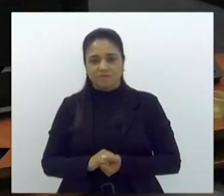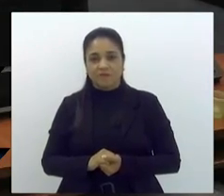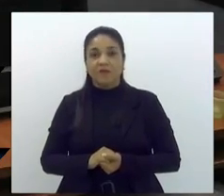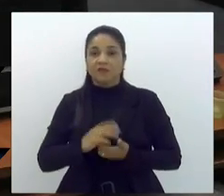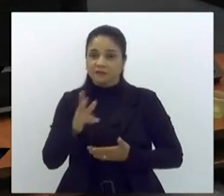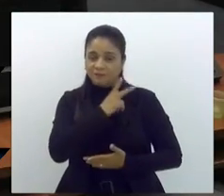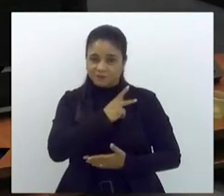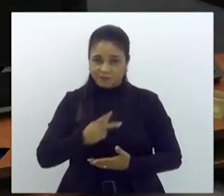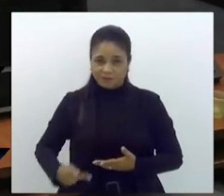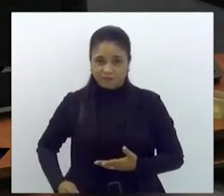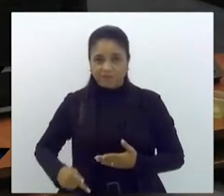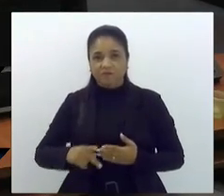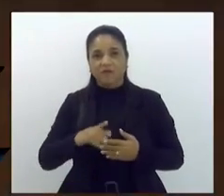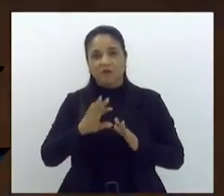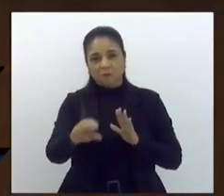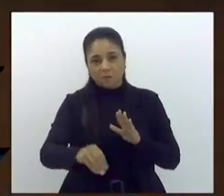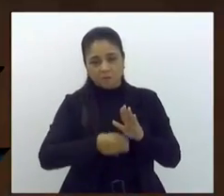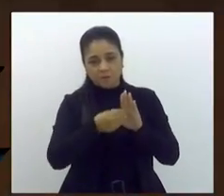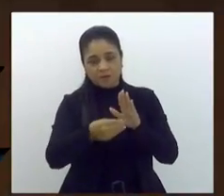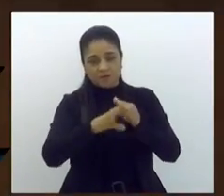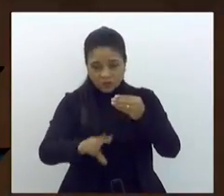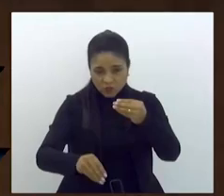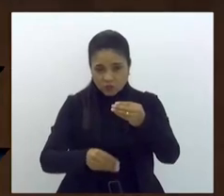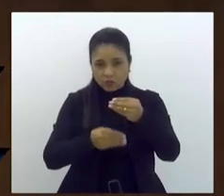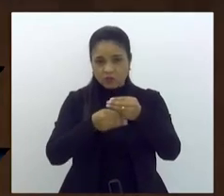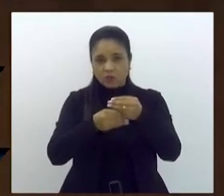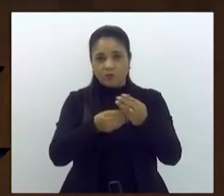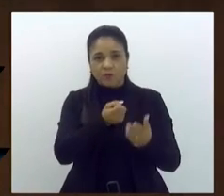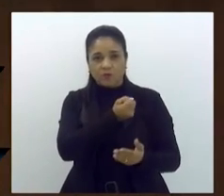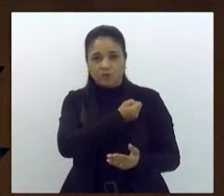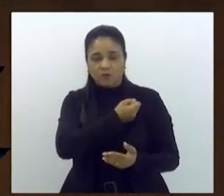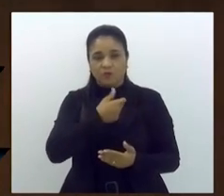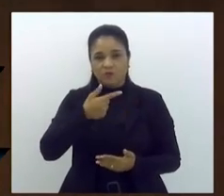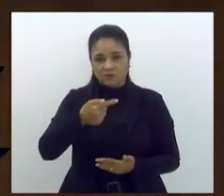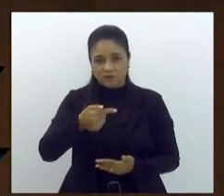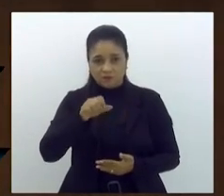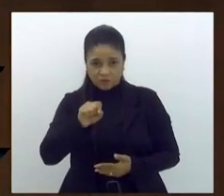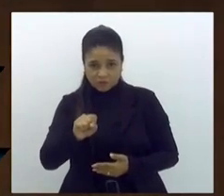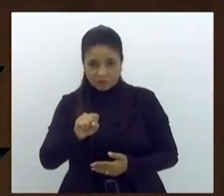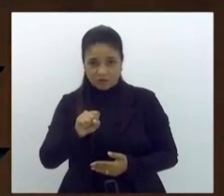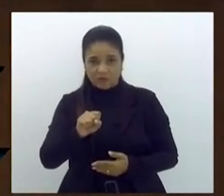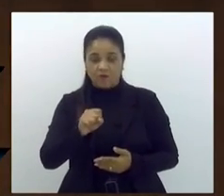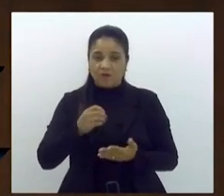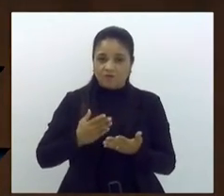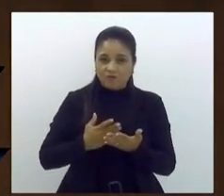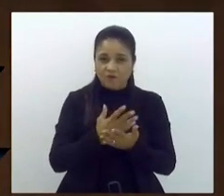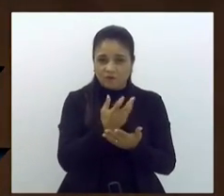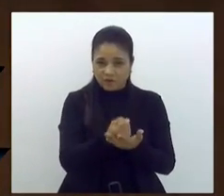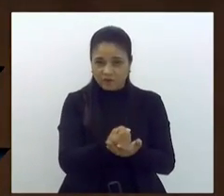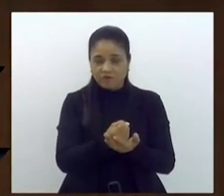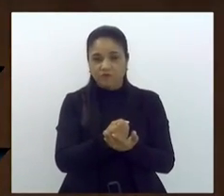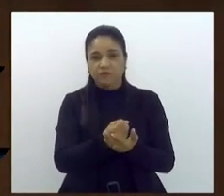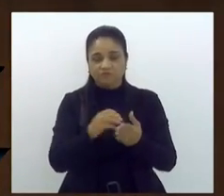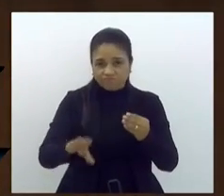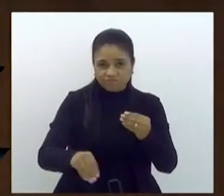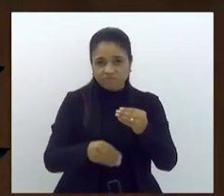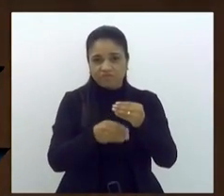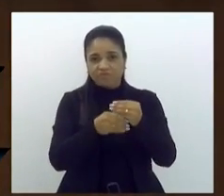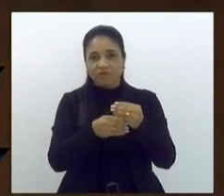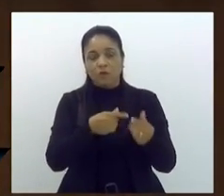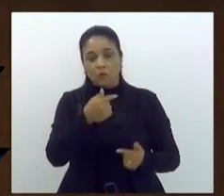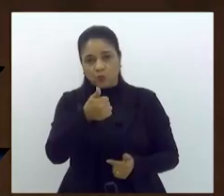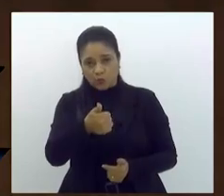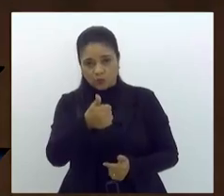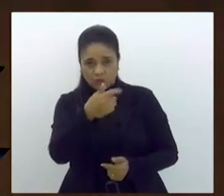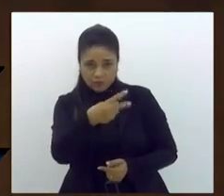Presidente parecer é favorável com submendas emendas número 7 e 8 favorável com subment daglutinativas emendas